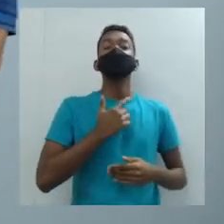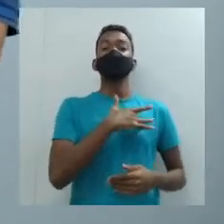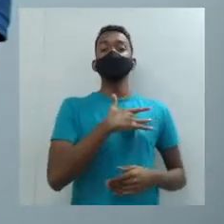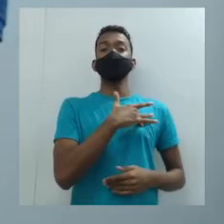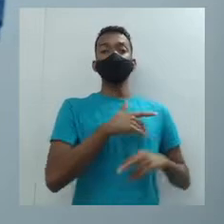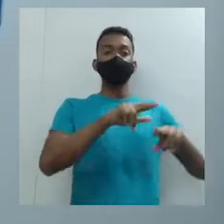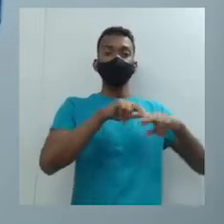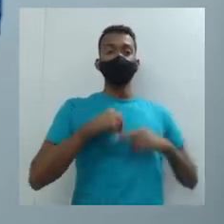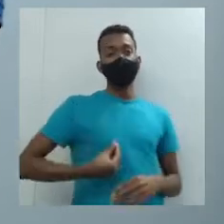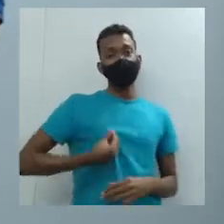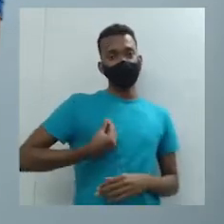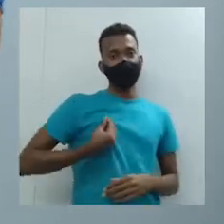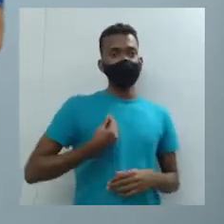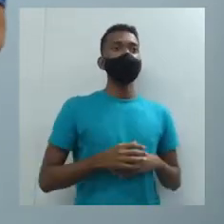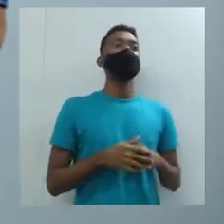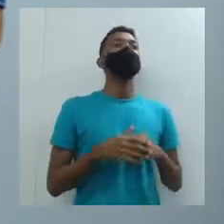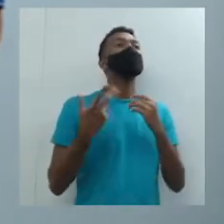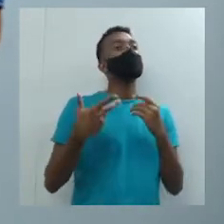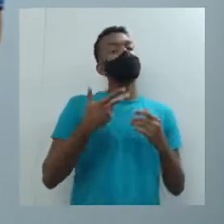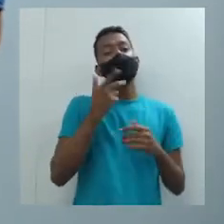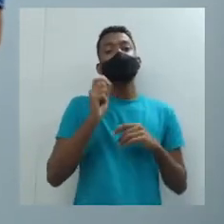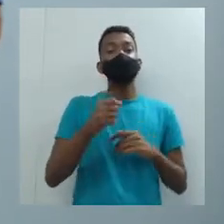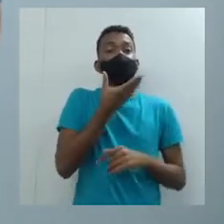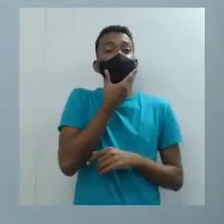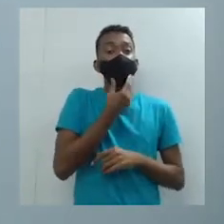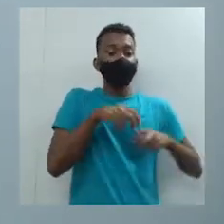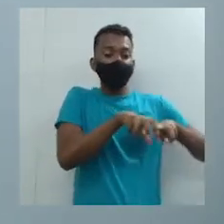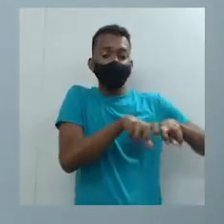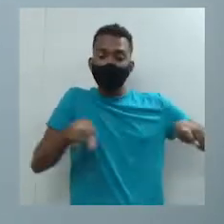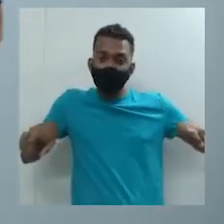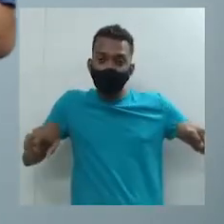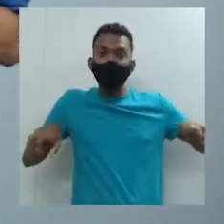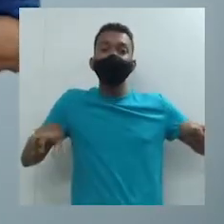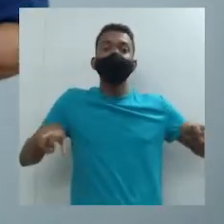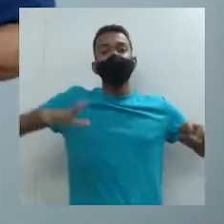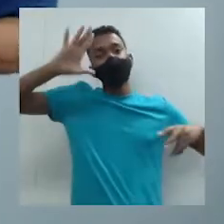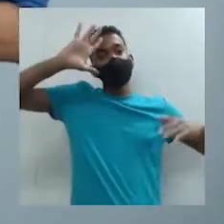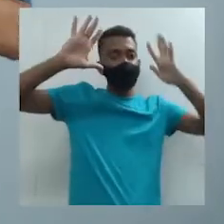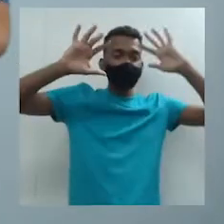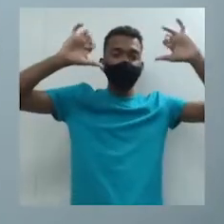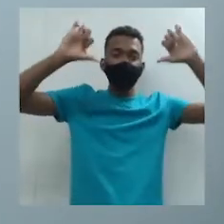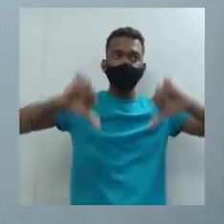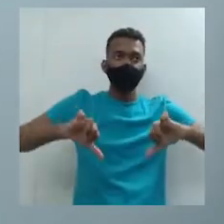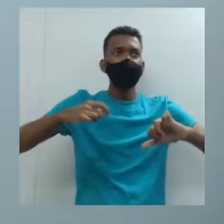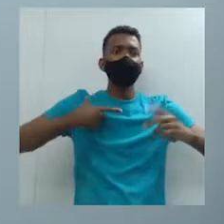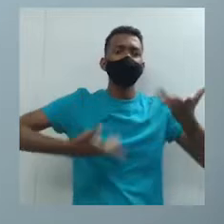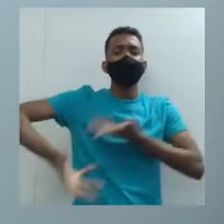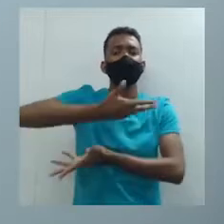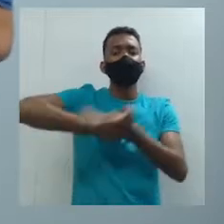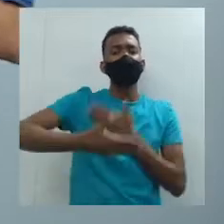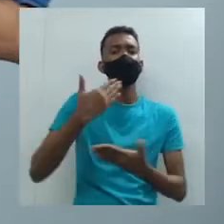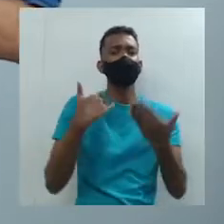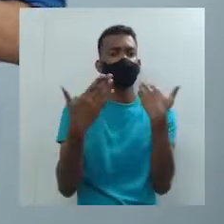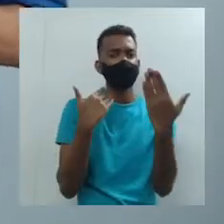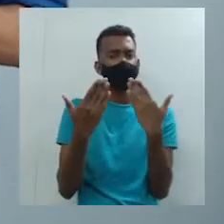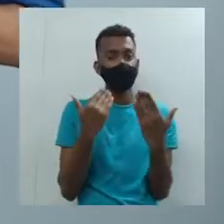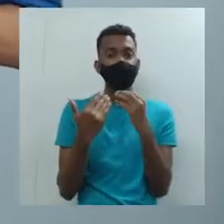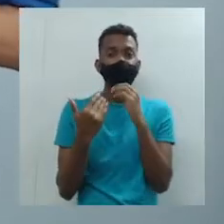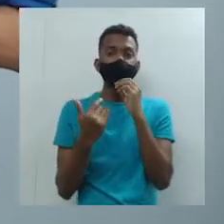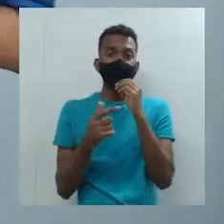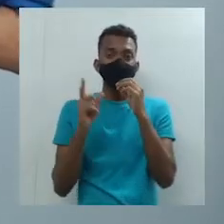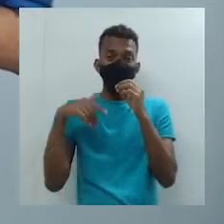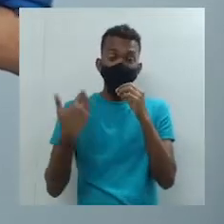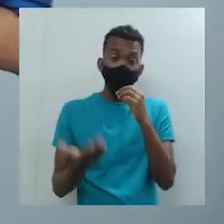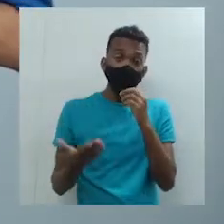pela vida. E interessante quando ele fala homens sentados, sonhos frustrados, essa troca, essa conversa. Então é